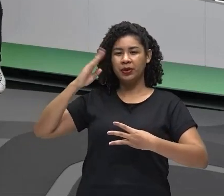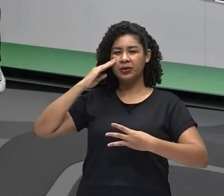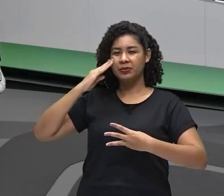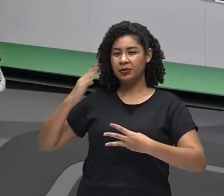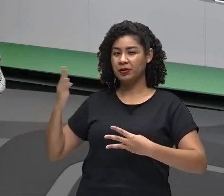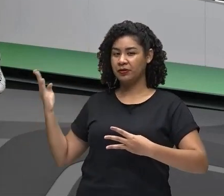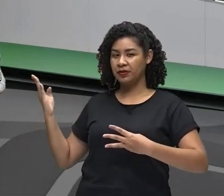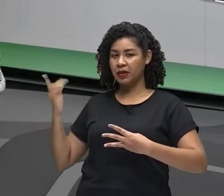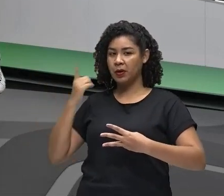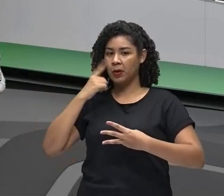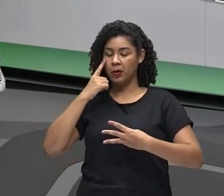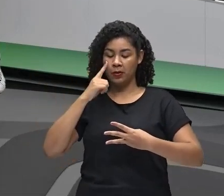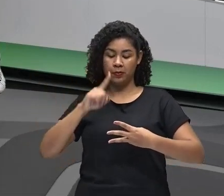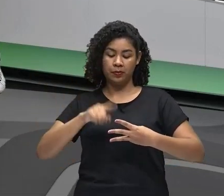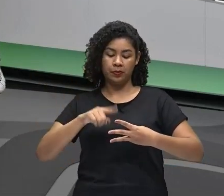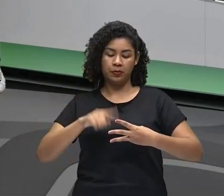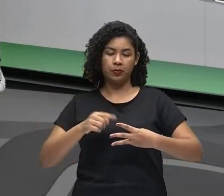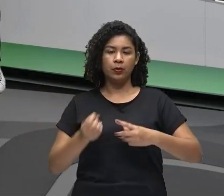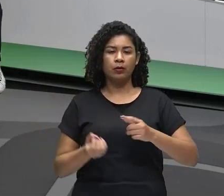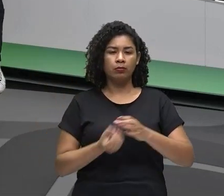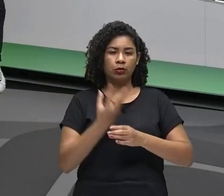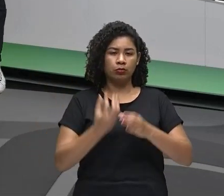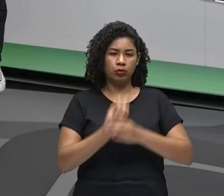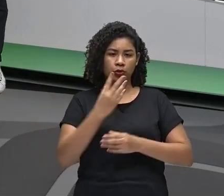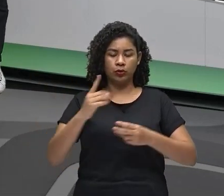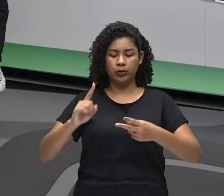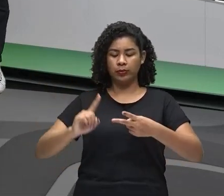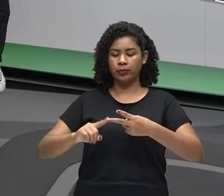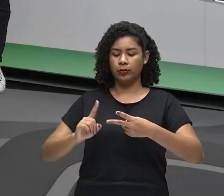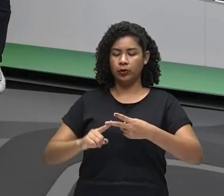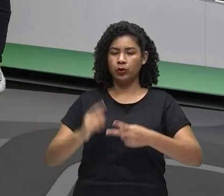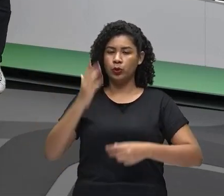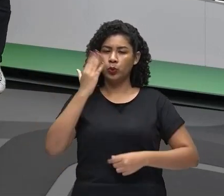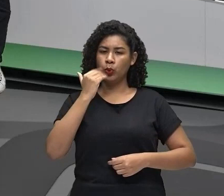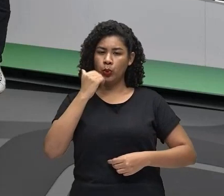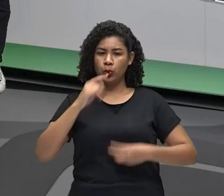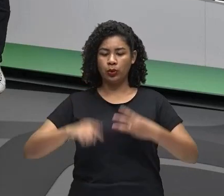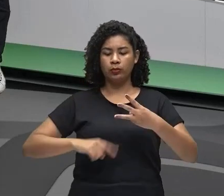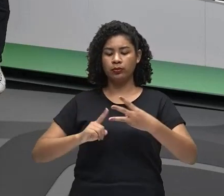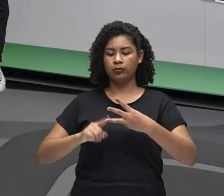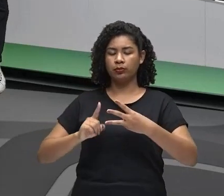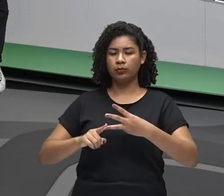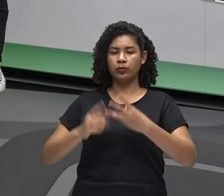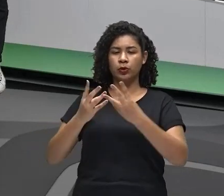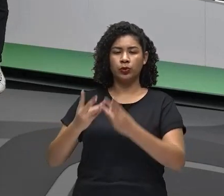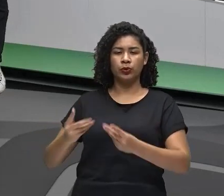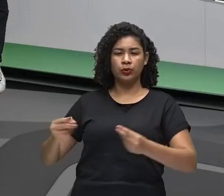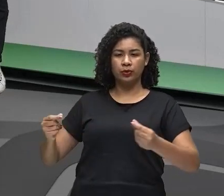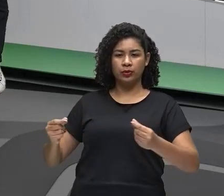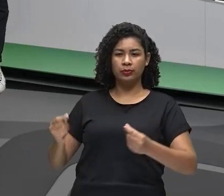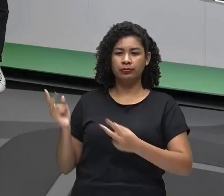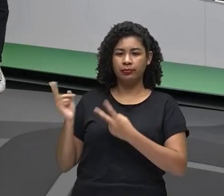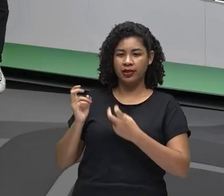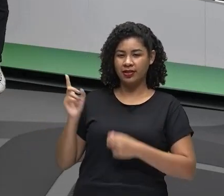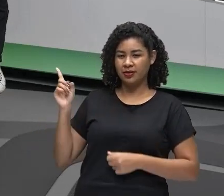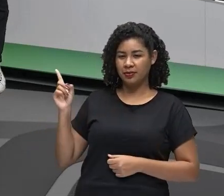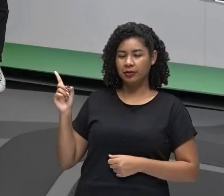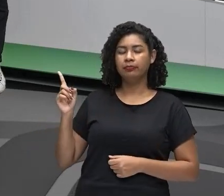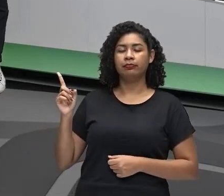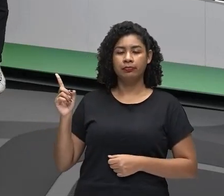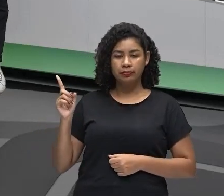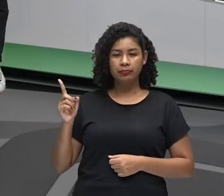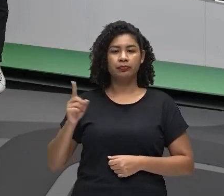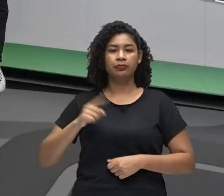são produtores, lá em verde, consumidores, em rosa, e decompositores. Tá? E os decompositores são aqueles que vão atuar